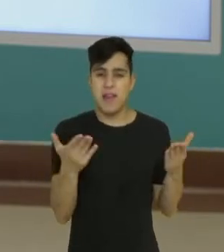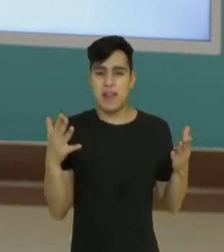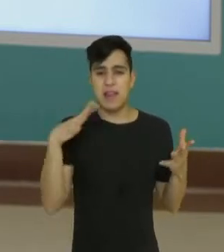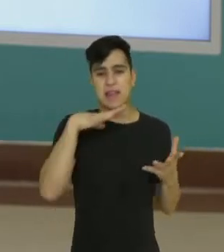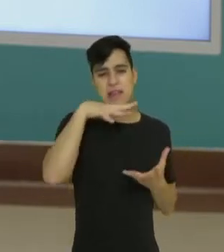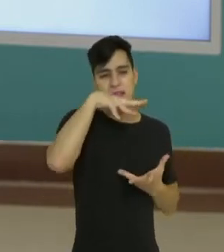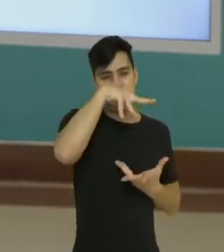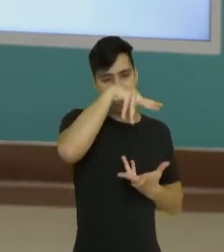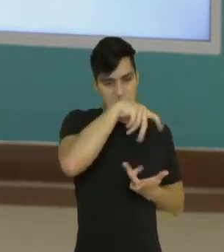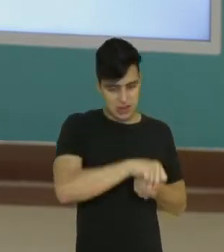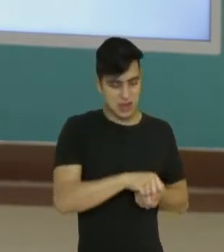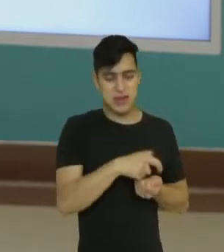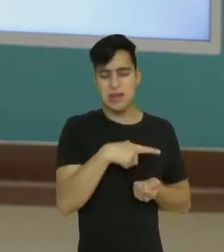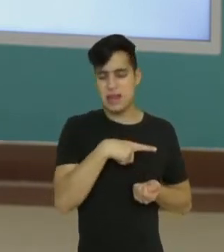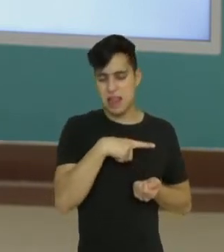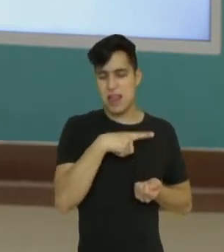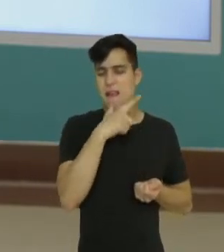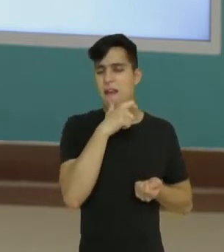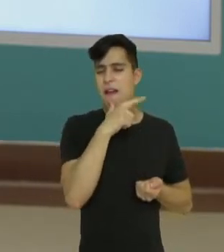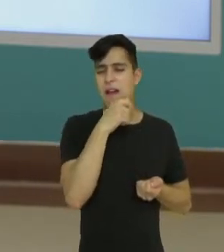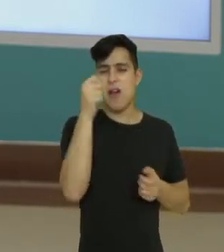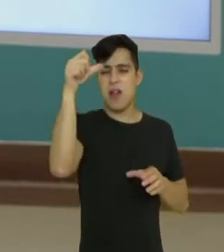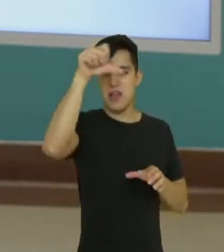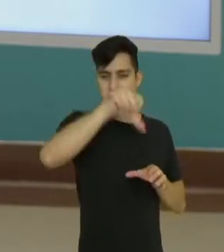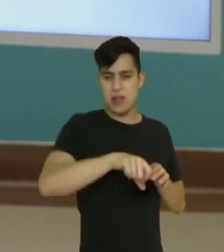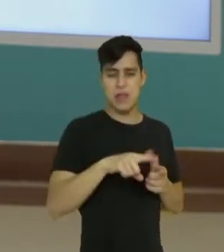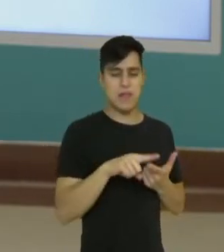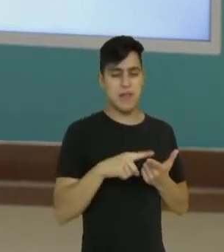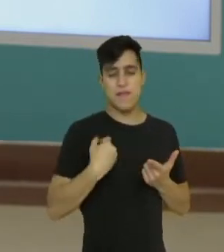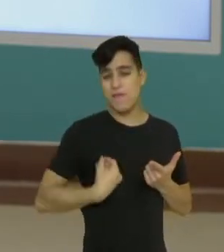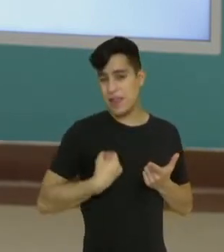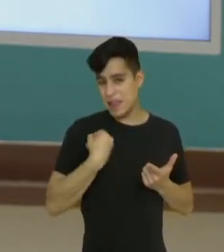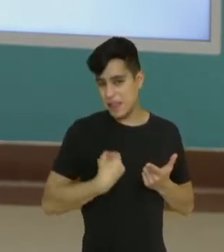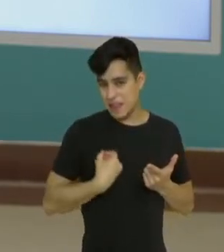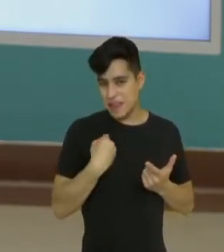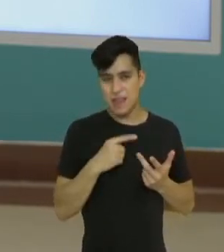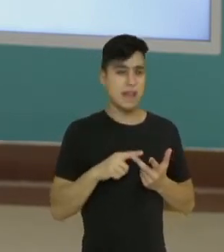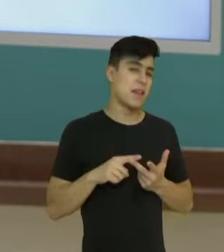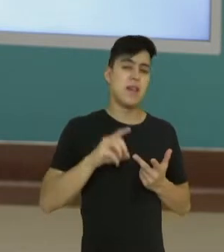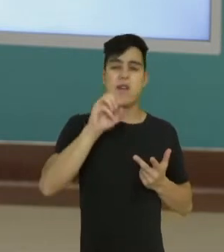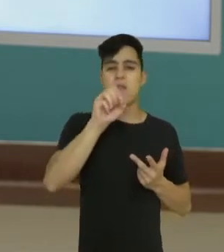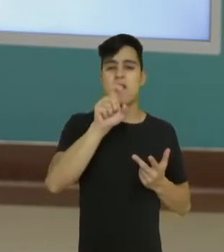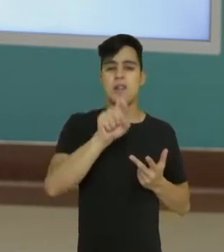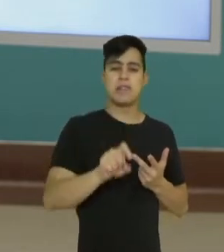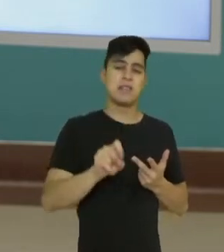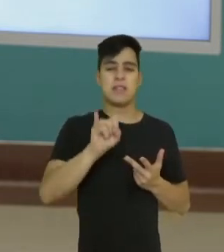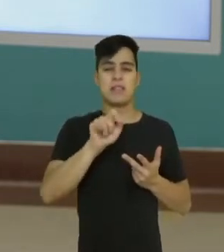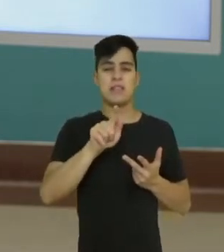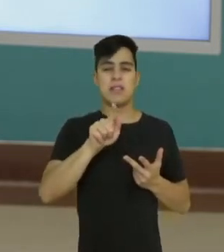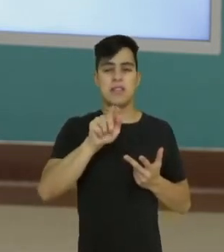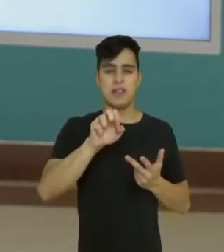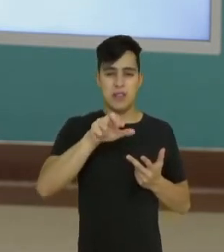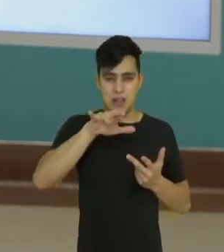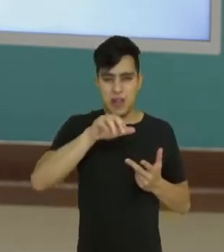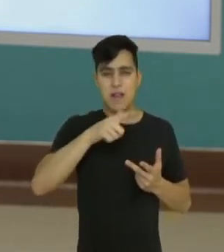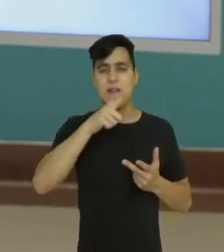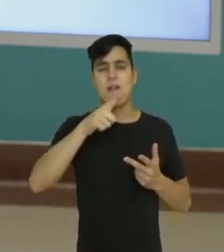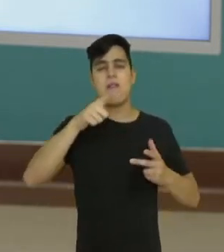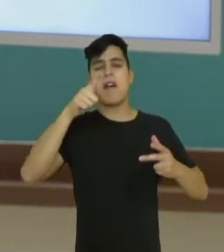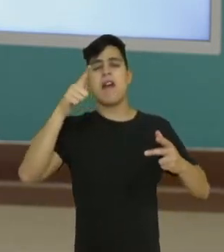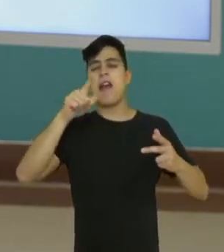A presença da água líquida, a vida, o oxigênio na atmosfera, a temperatura diminuiu e